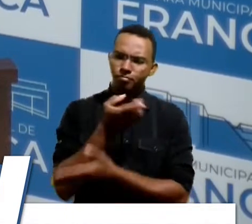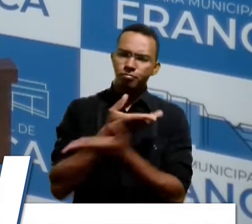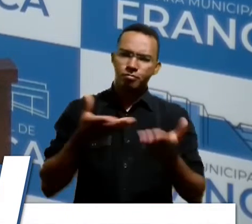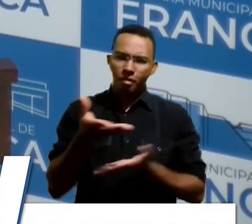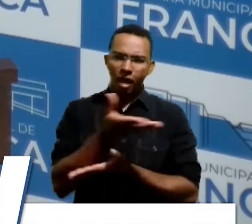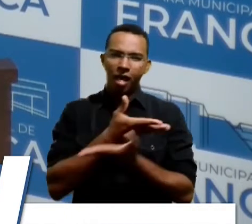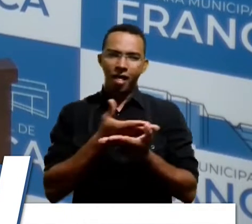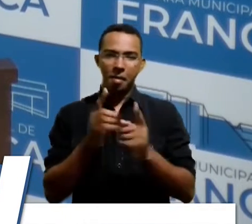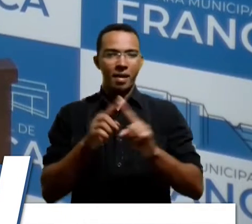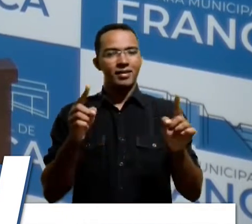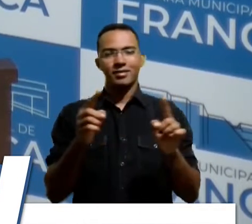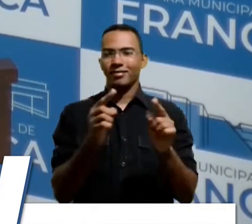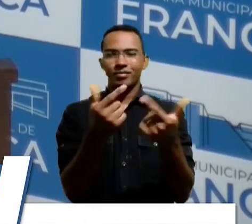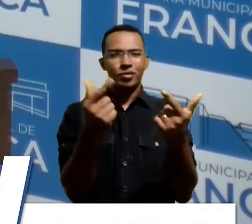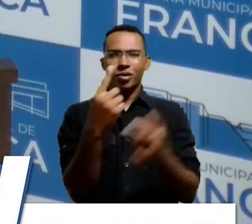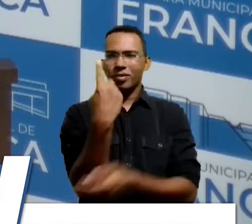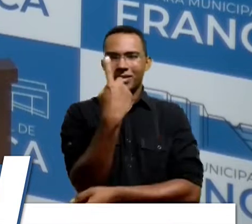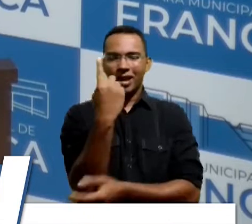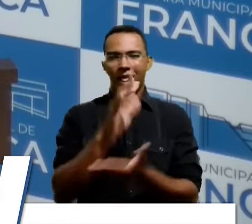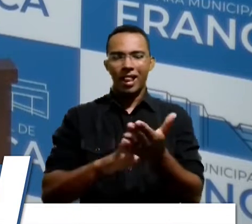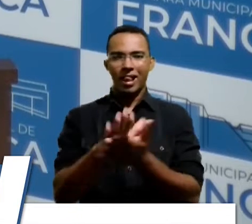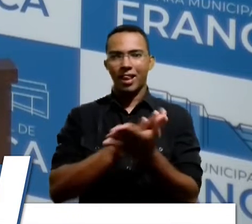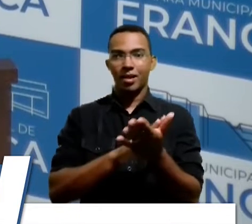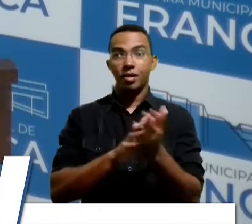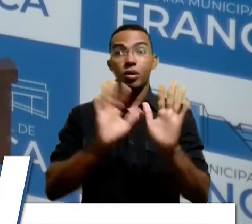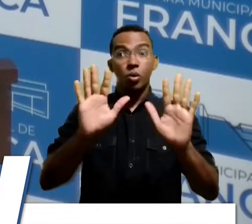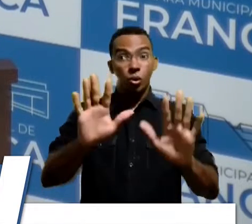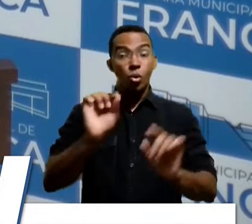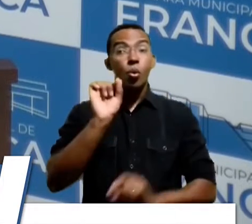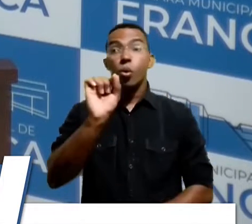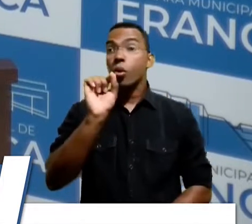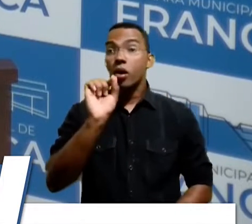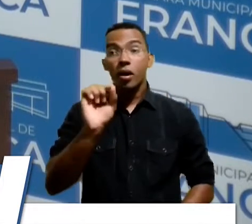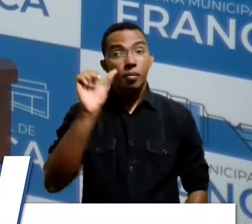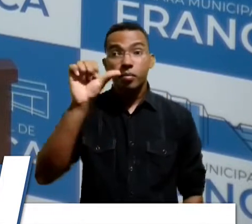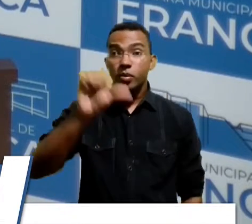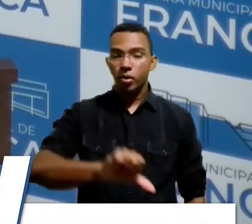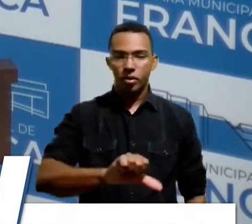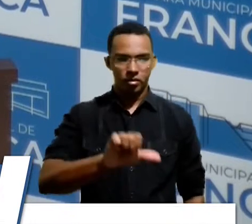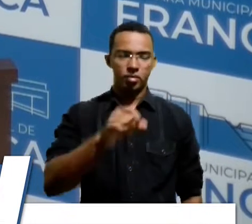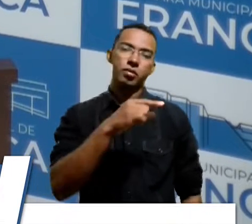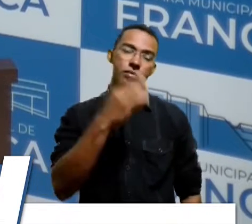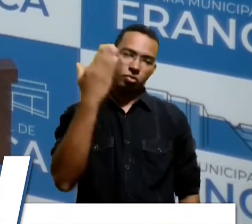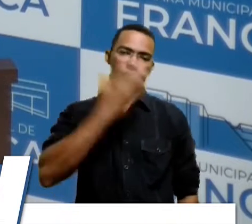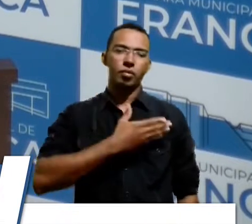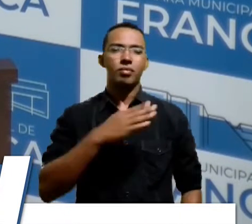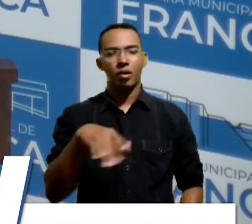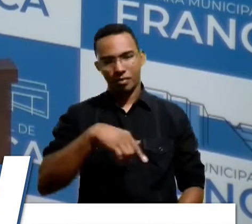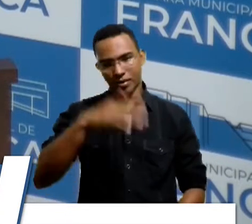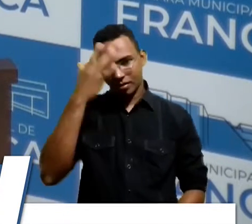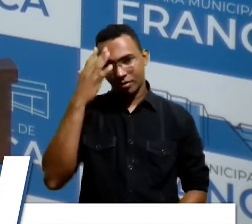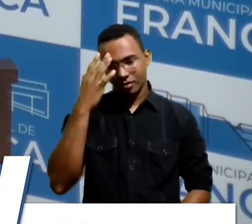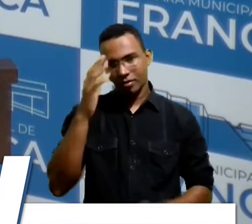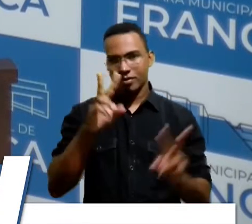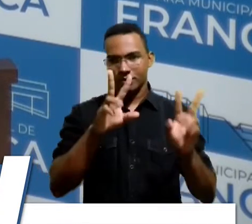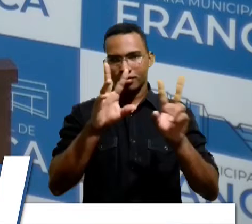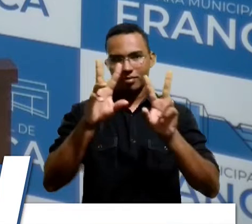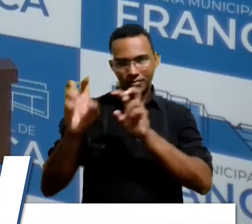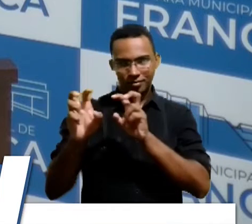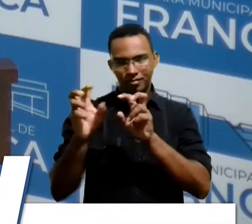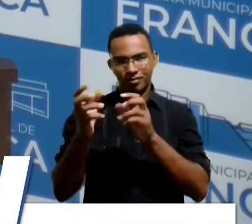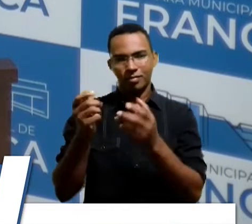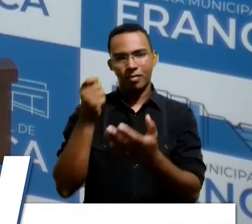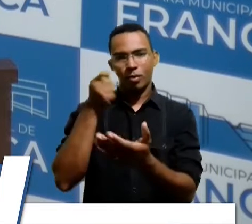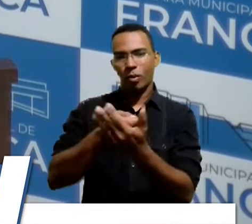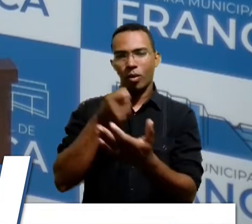nós não tivemos nenhum tipo. E aí, que eu, provavelmente alguém aqui vai tocar no assunto, que não gastou